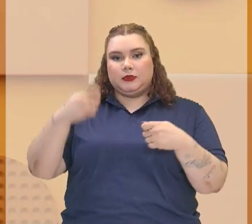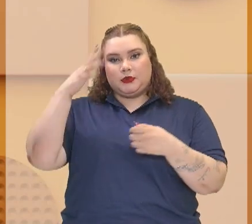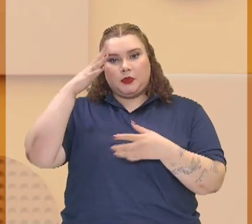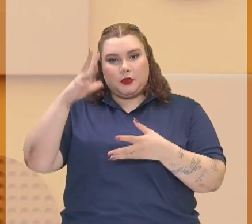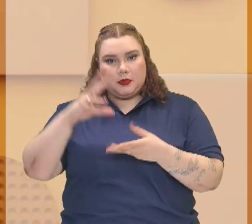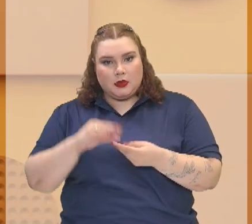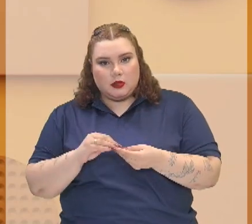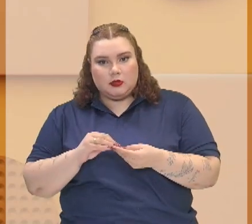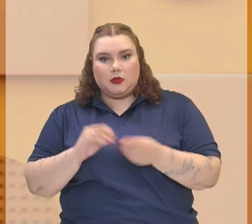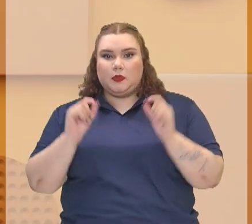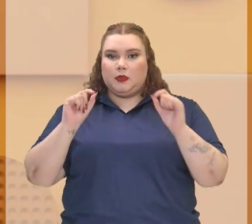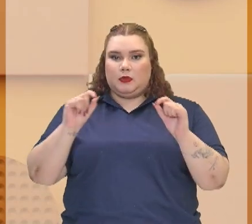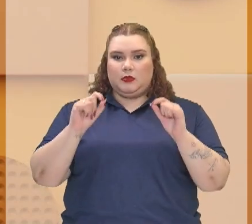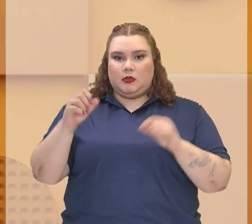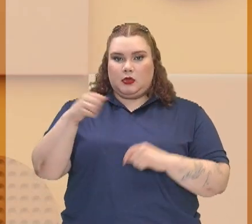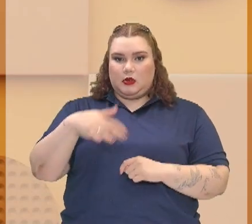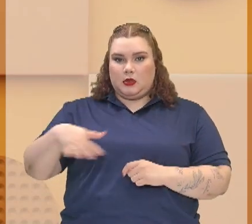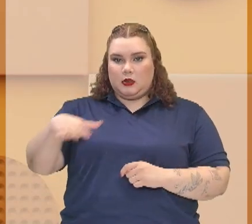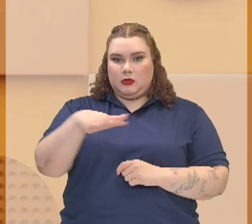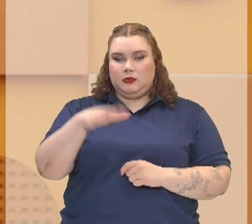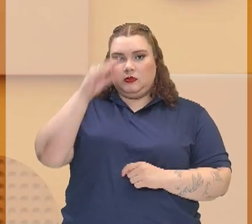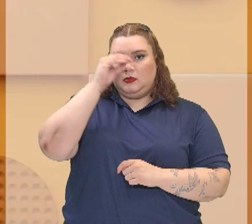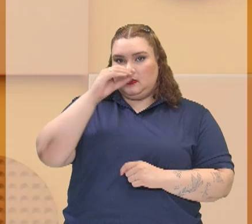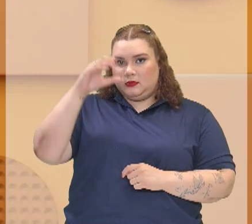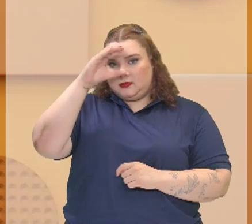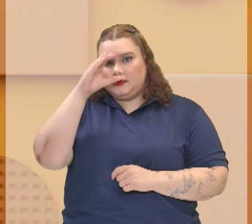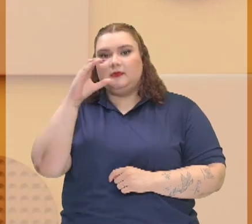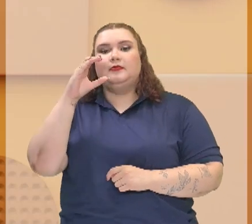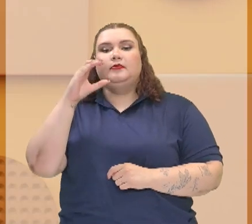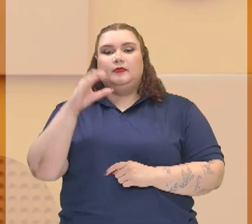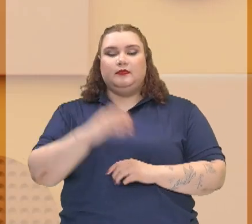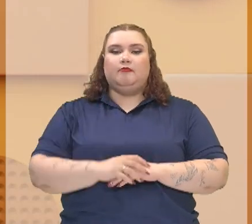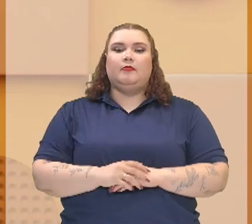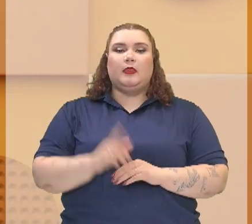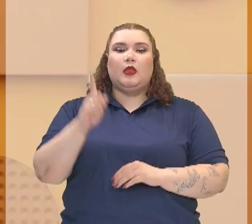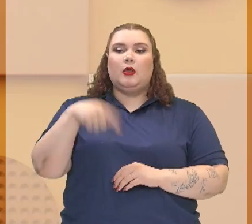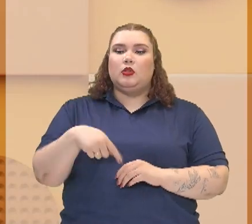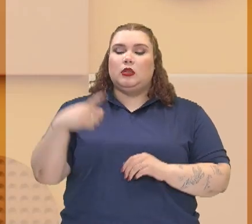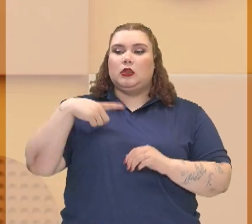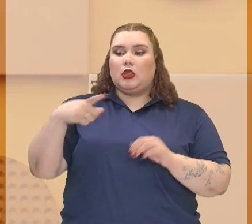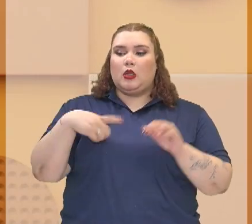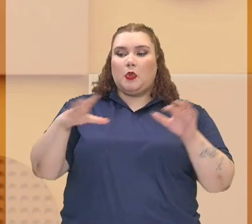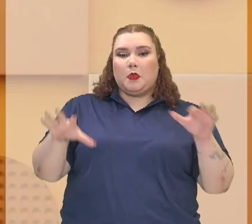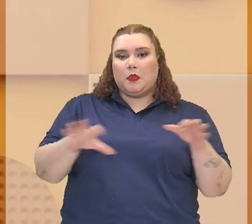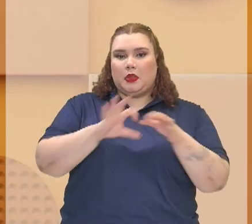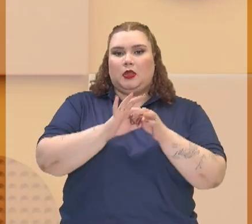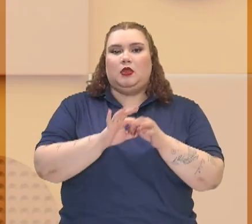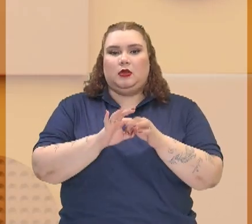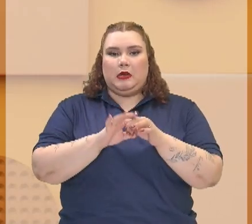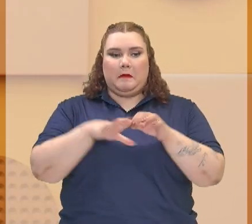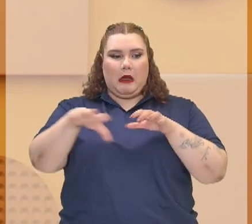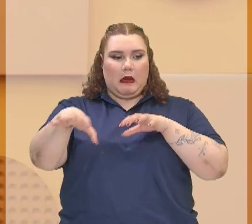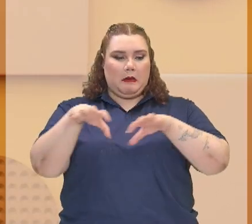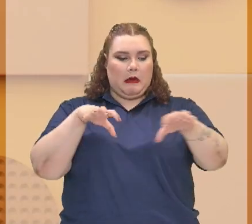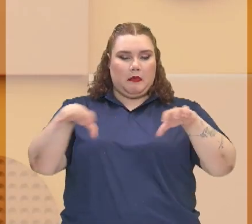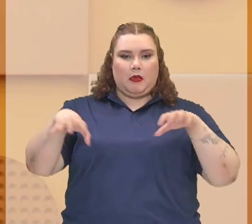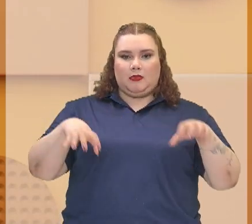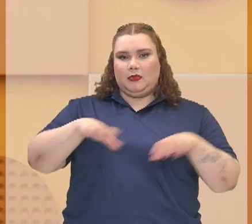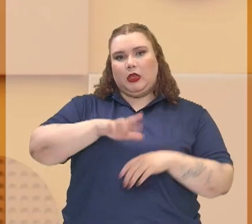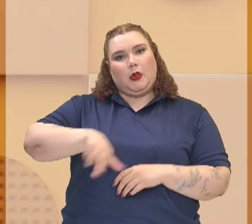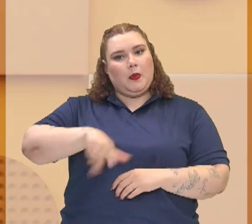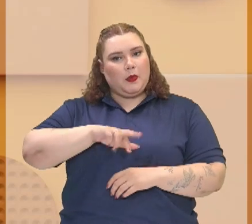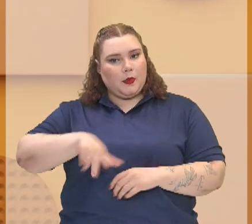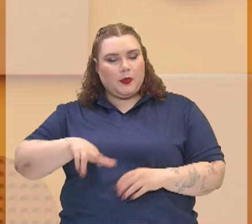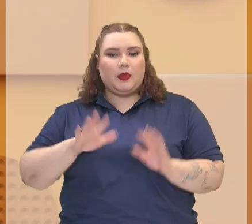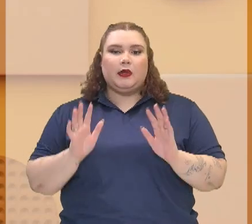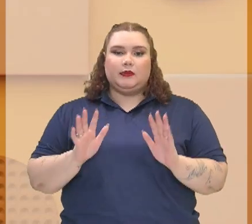isso, que as áreas do conhecimento, elas estão juntas, não é algo separado. O campo